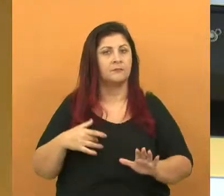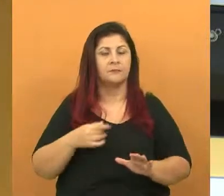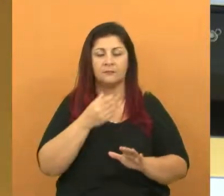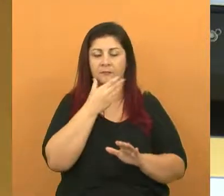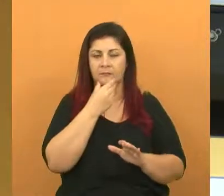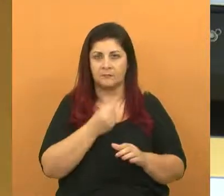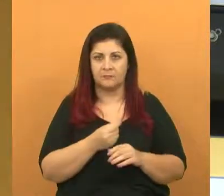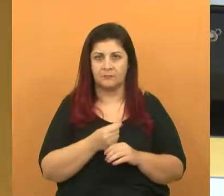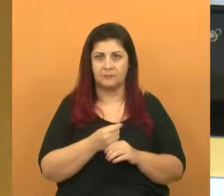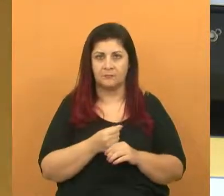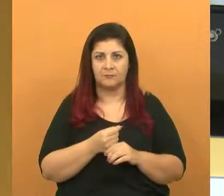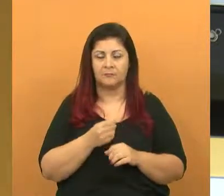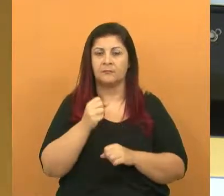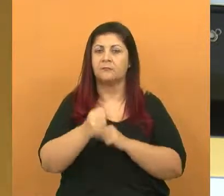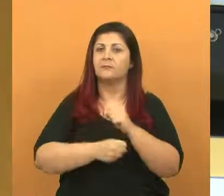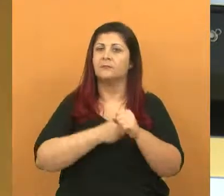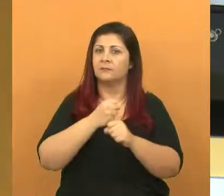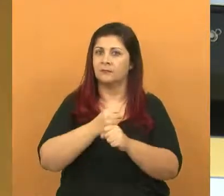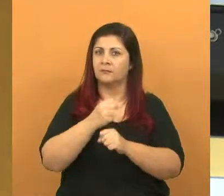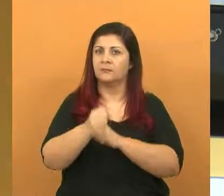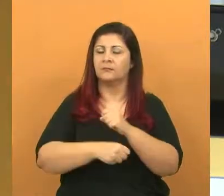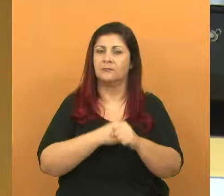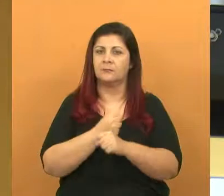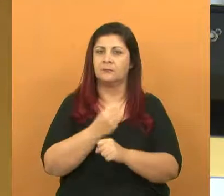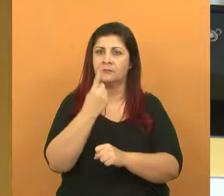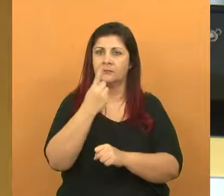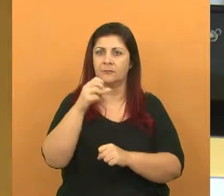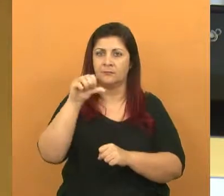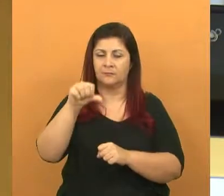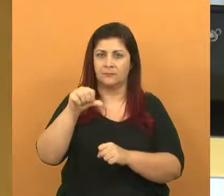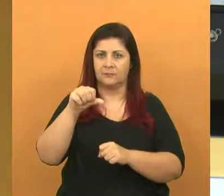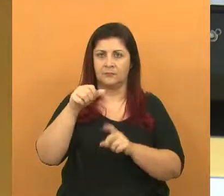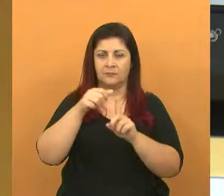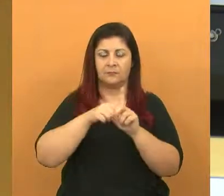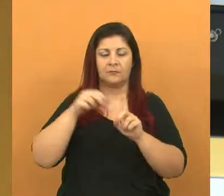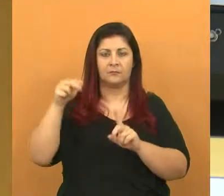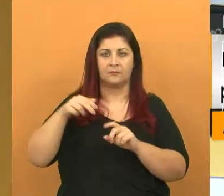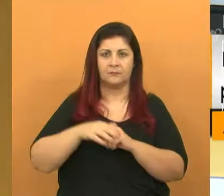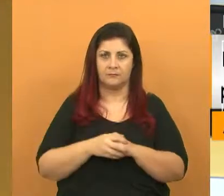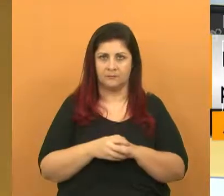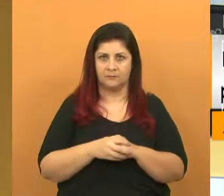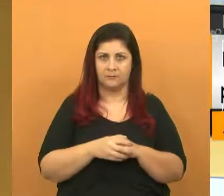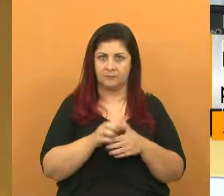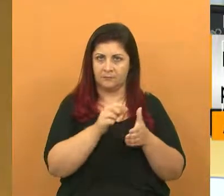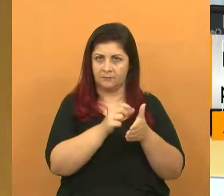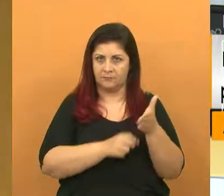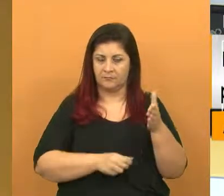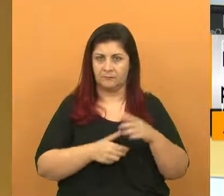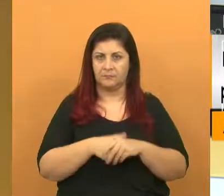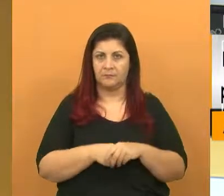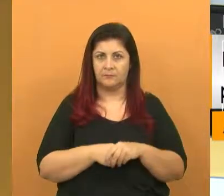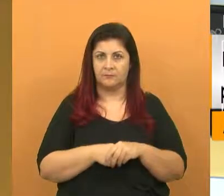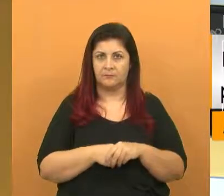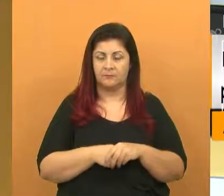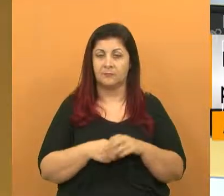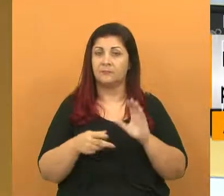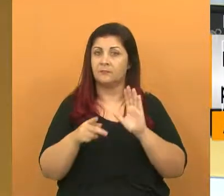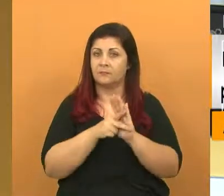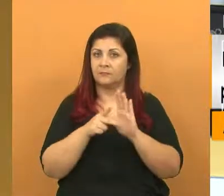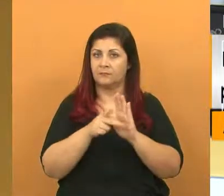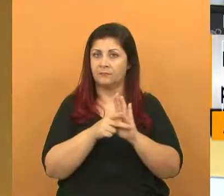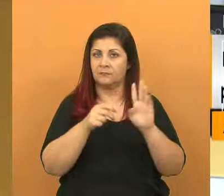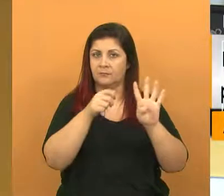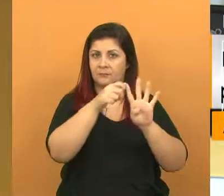comemorado anualmente em 19 de novembro. Parágrafo único. Este evento integrará o calendário oficial